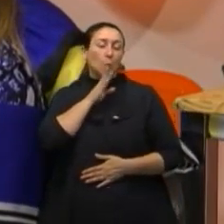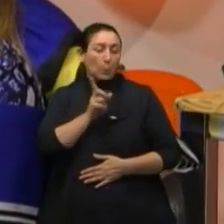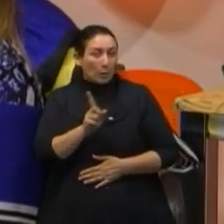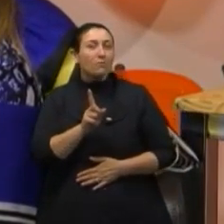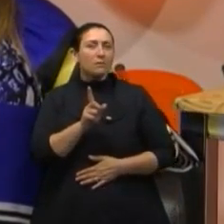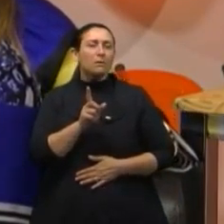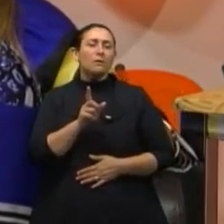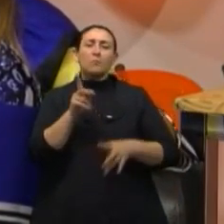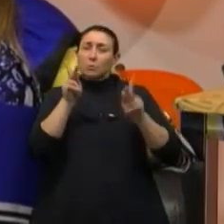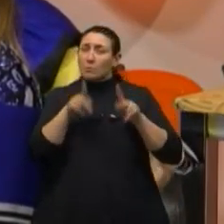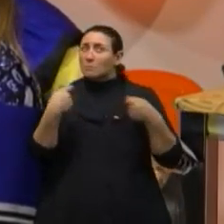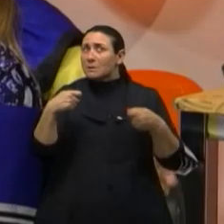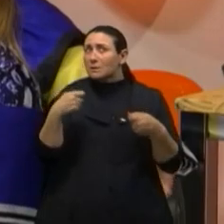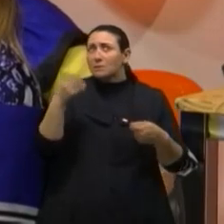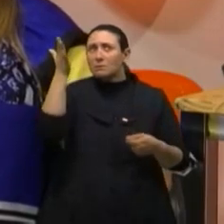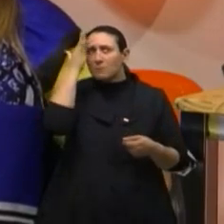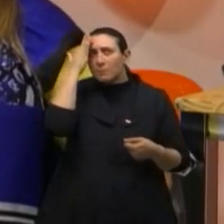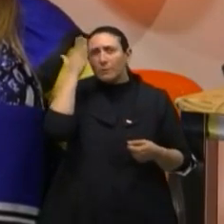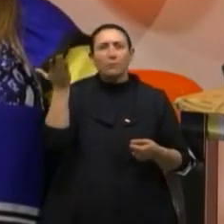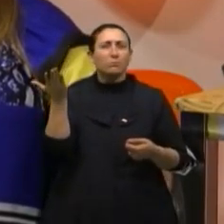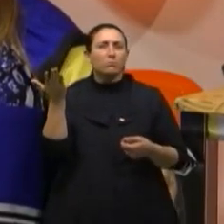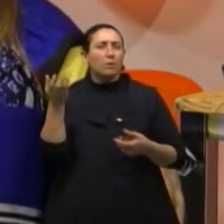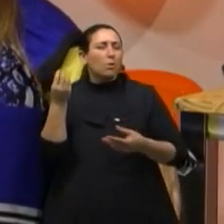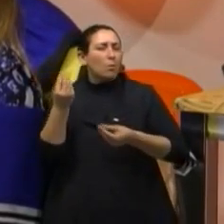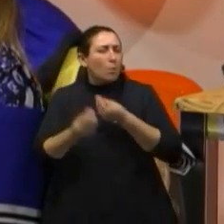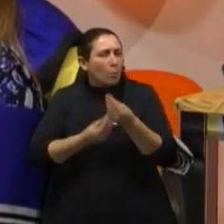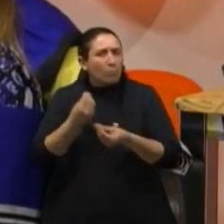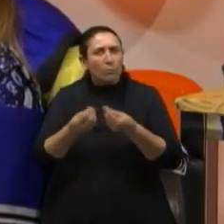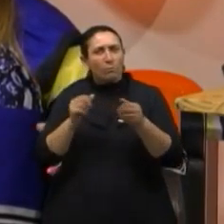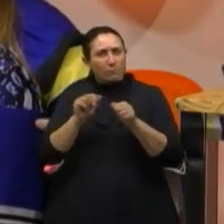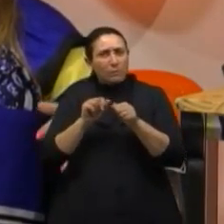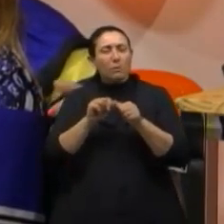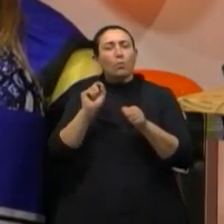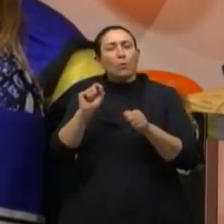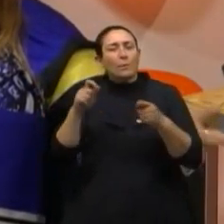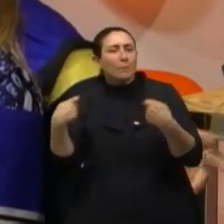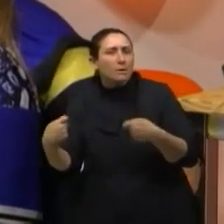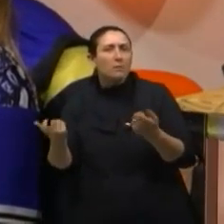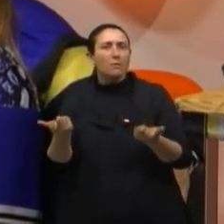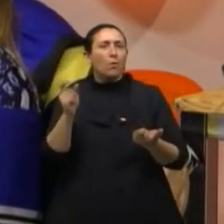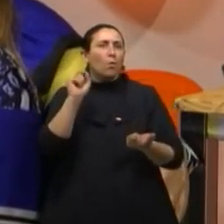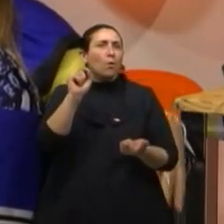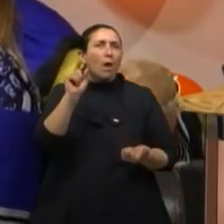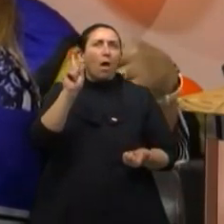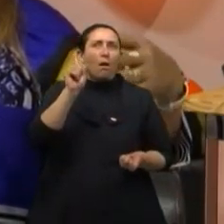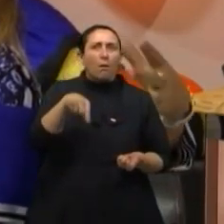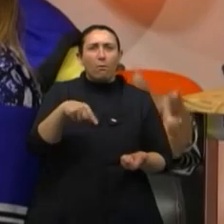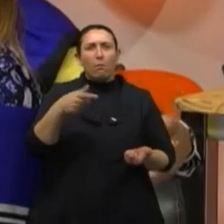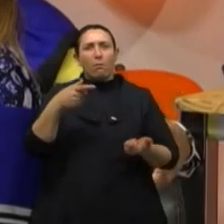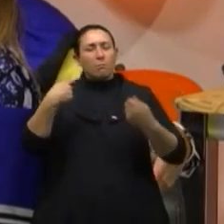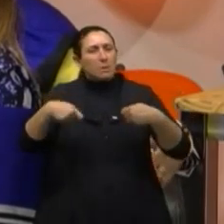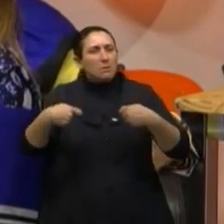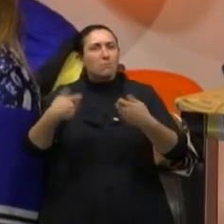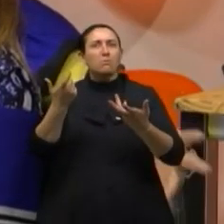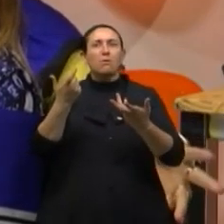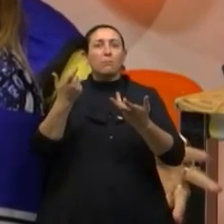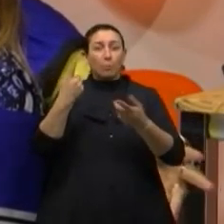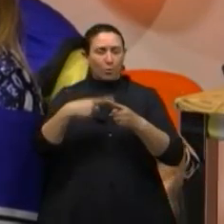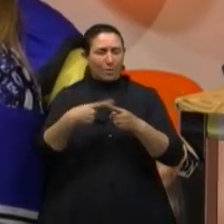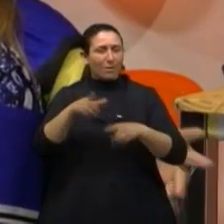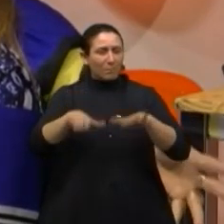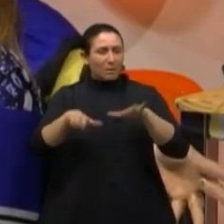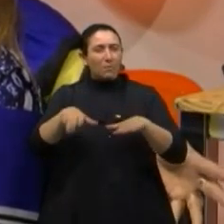saber ter a noção bem eh elaborada do que ele precisa o que que é modismo o que que não é porque a tendência é quando